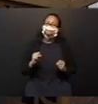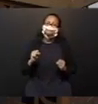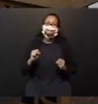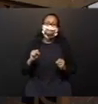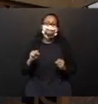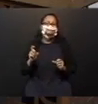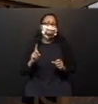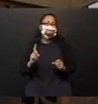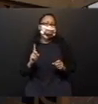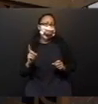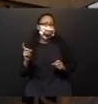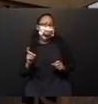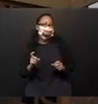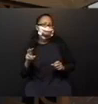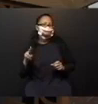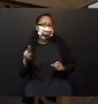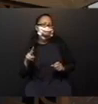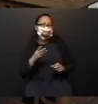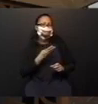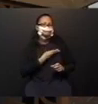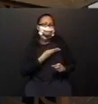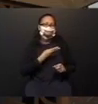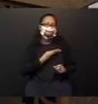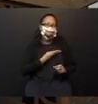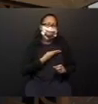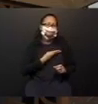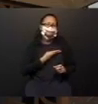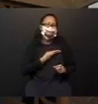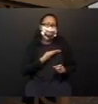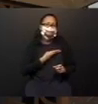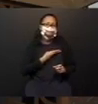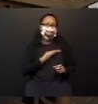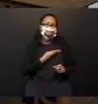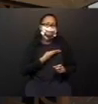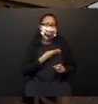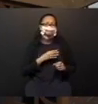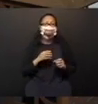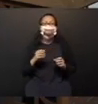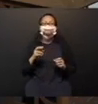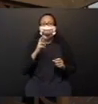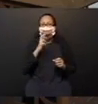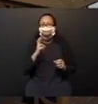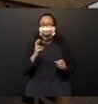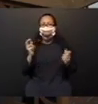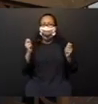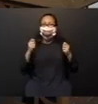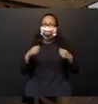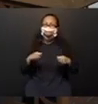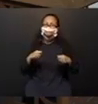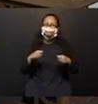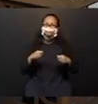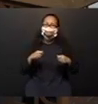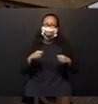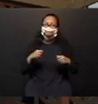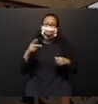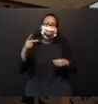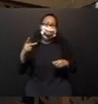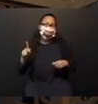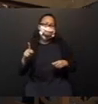exemplo, a uma resposta possível que a professora coloque. Quando coloca a resposta possível, é que pode ser aquela ou pode ser a